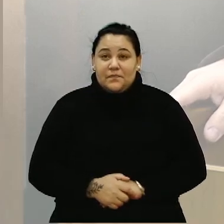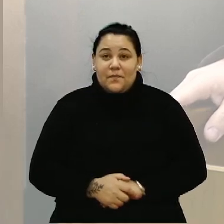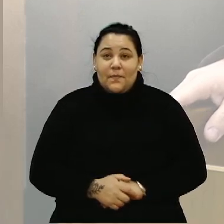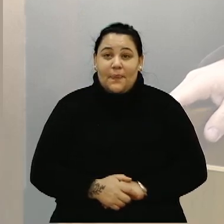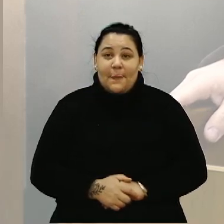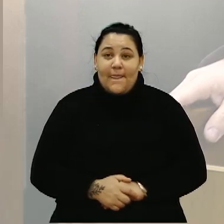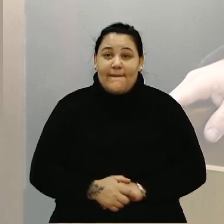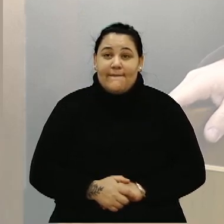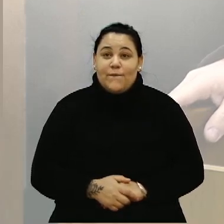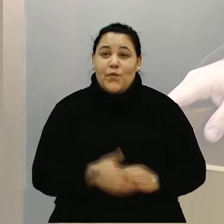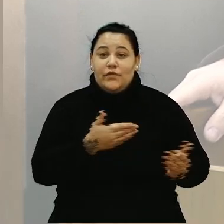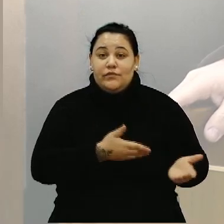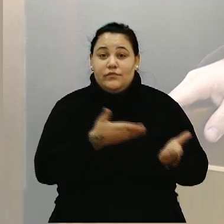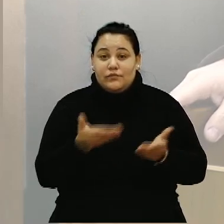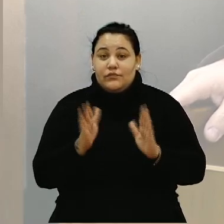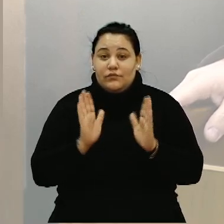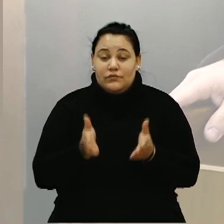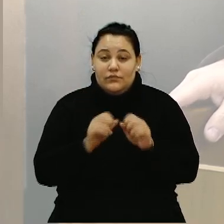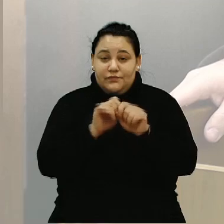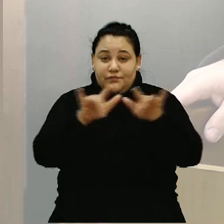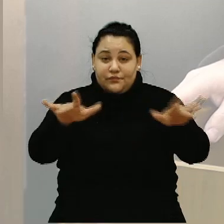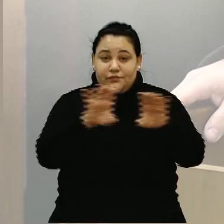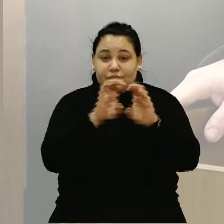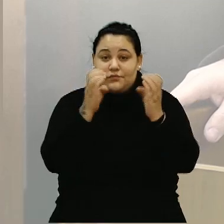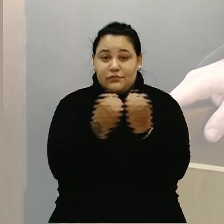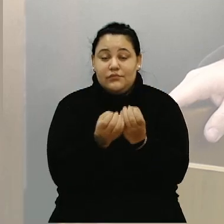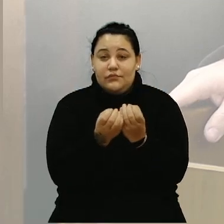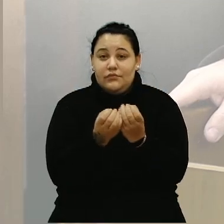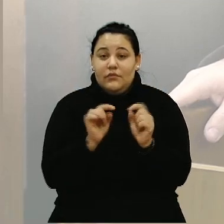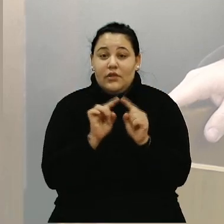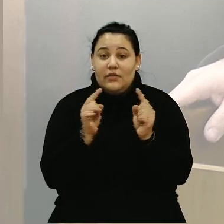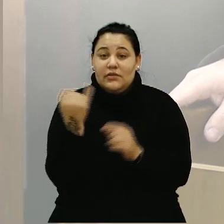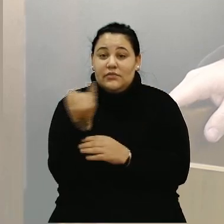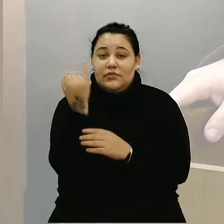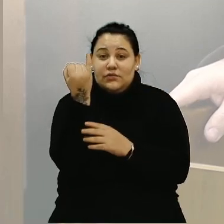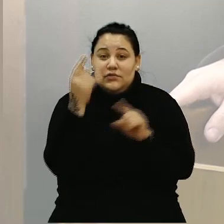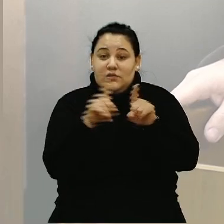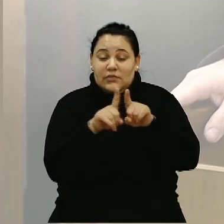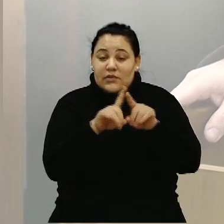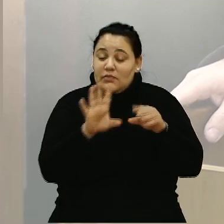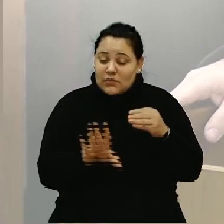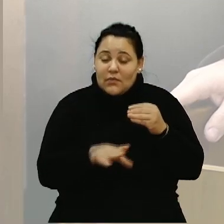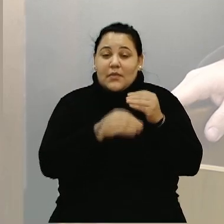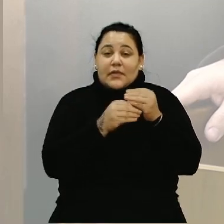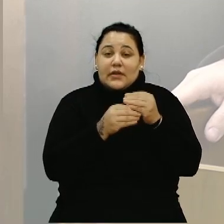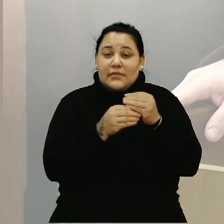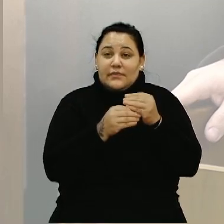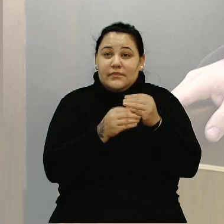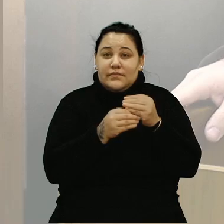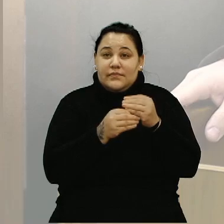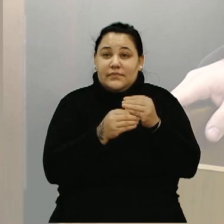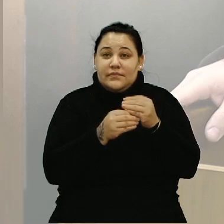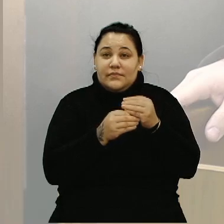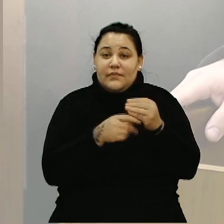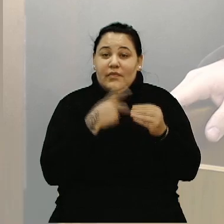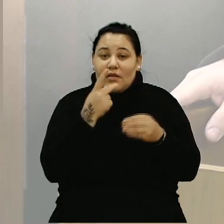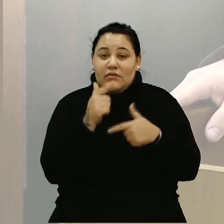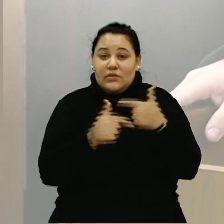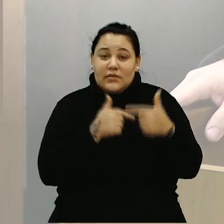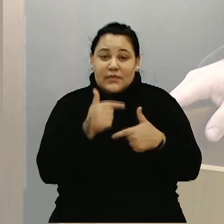O convite já foi estendido à comunidade, mas é importante a gente reiterar, né, o trabalho da